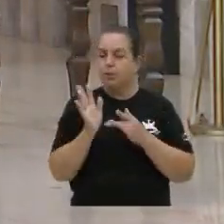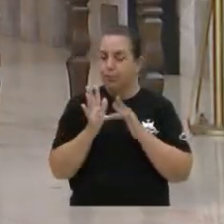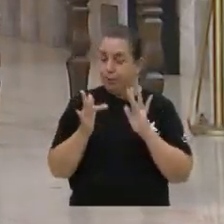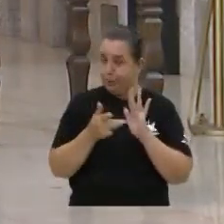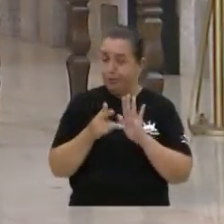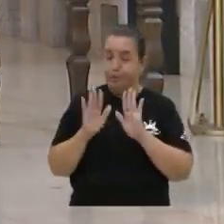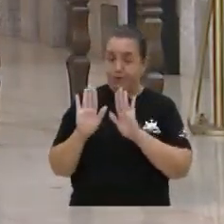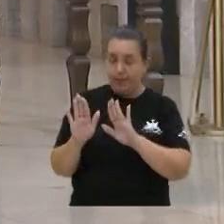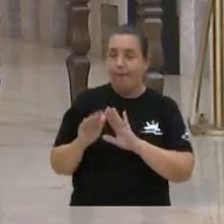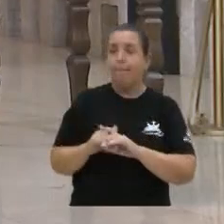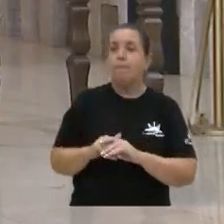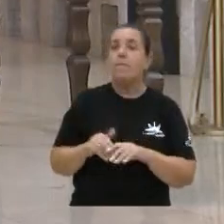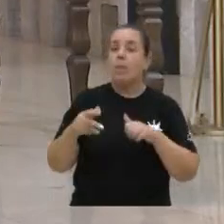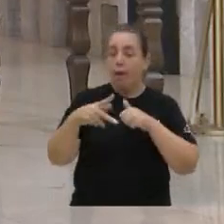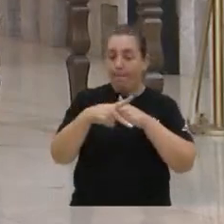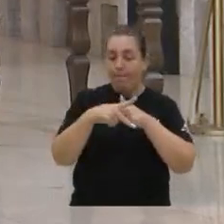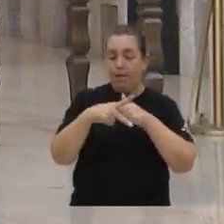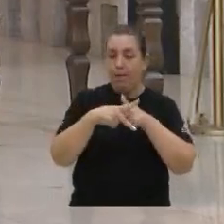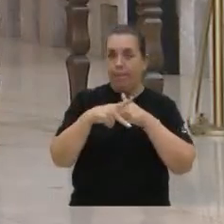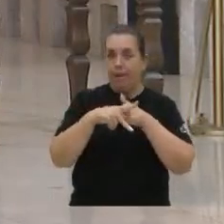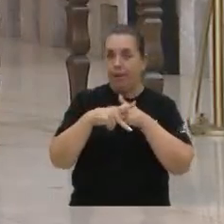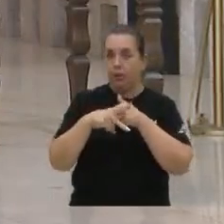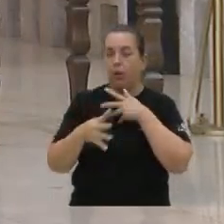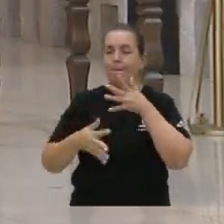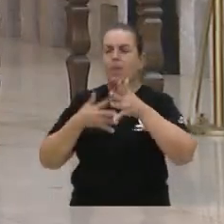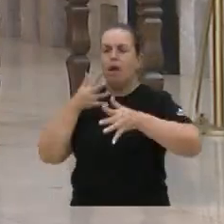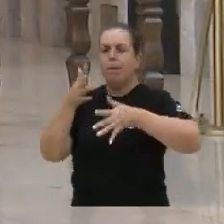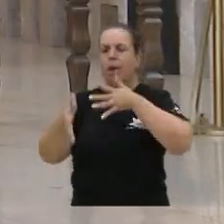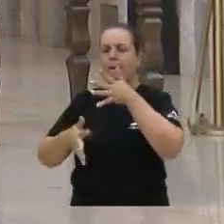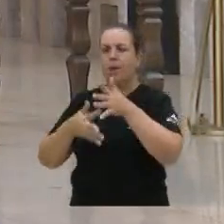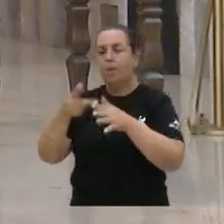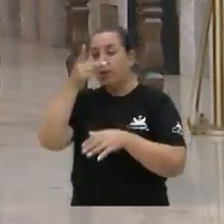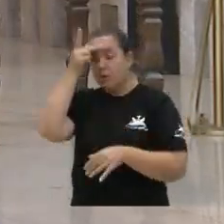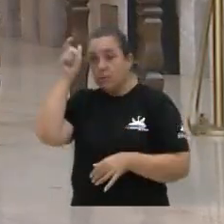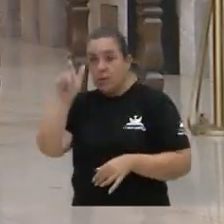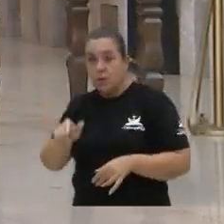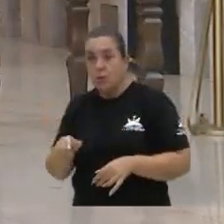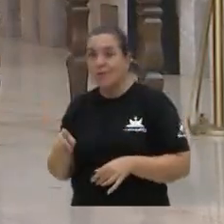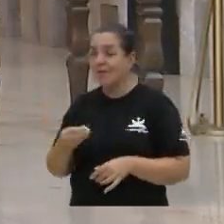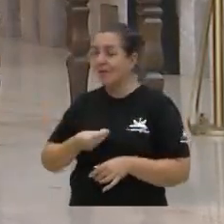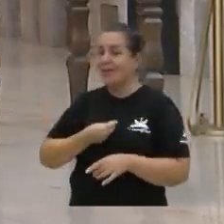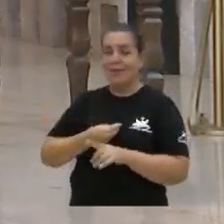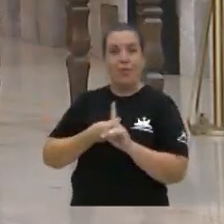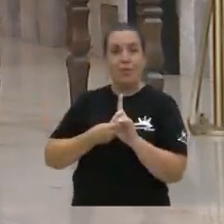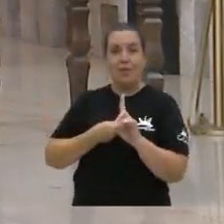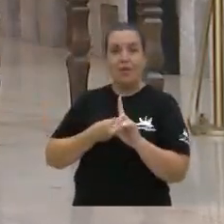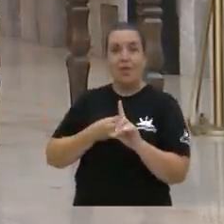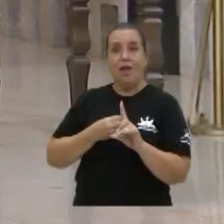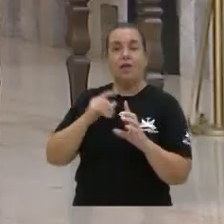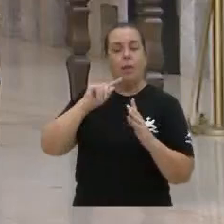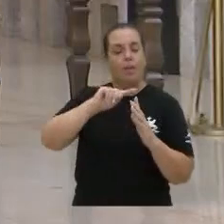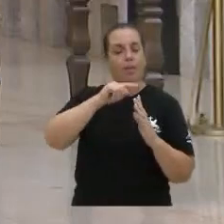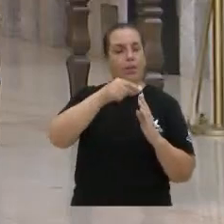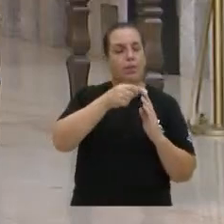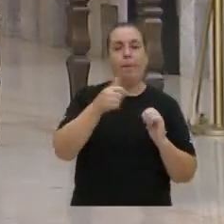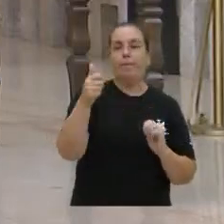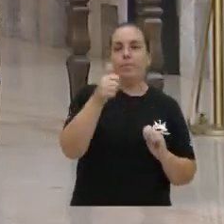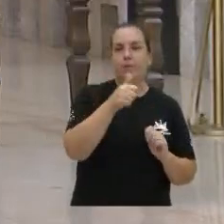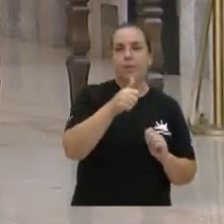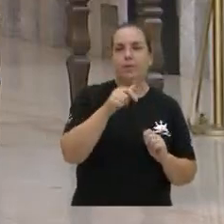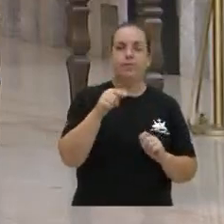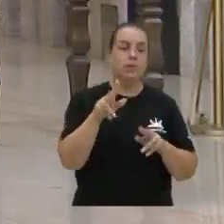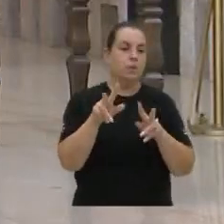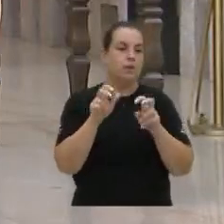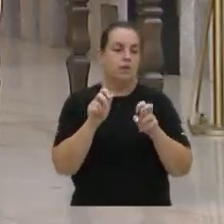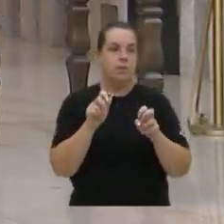Jesus, Pedro, falando para as pessoas que não estavam lá, ele enumera. Primeiro, se você